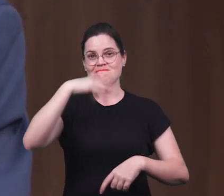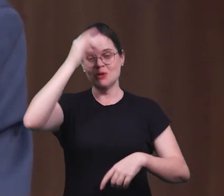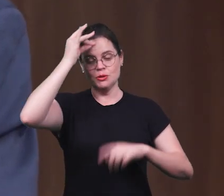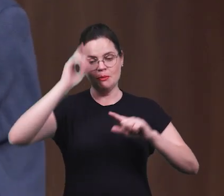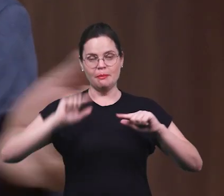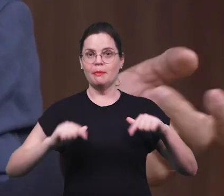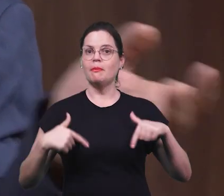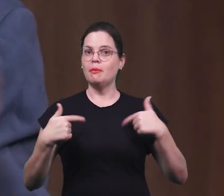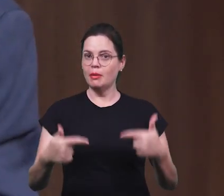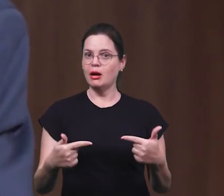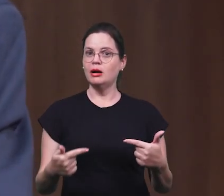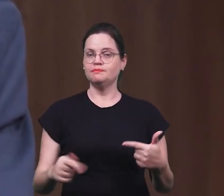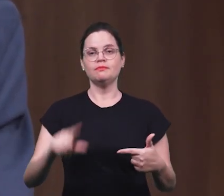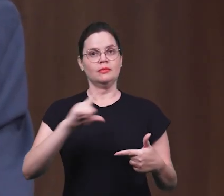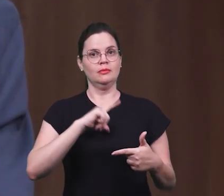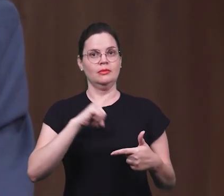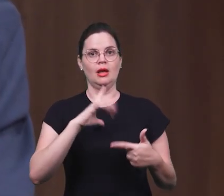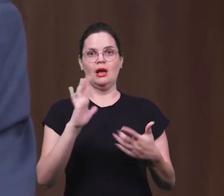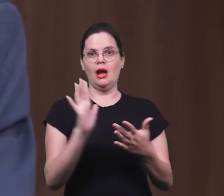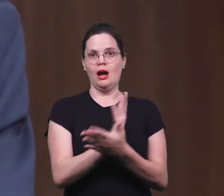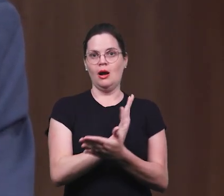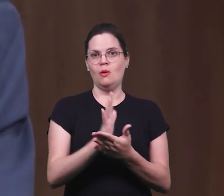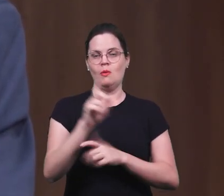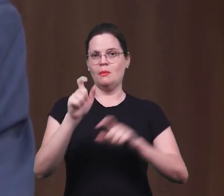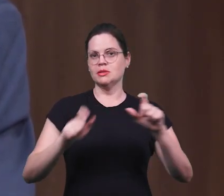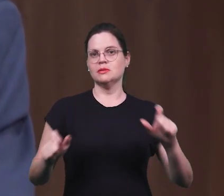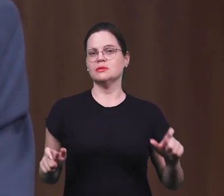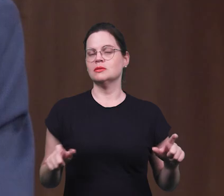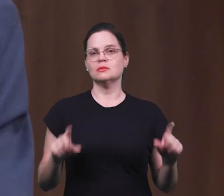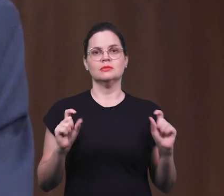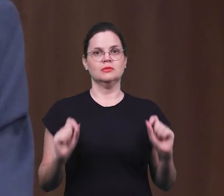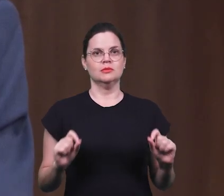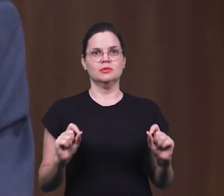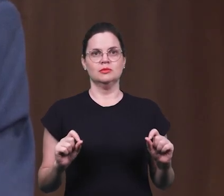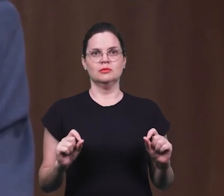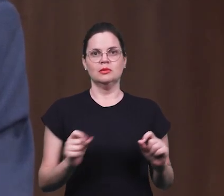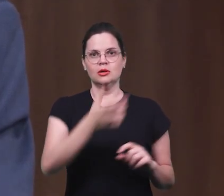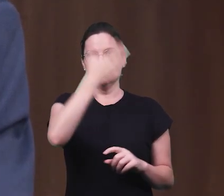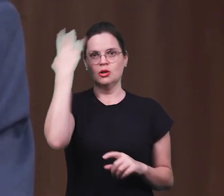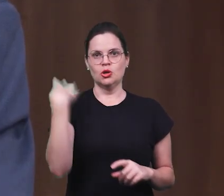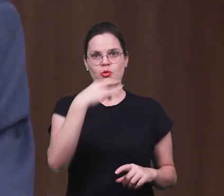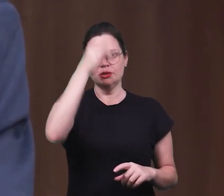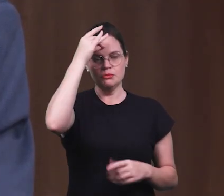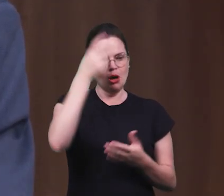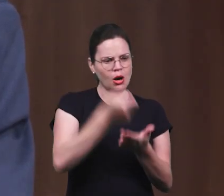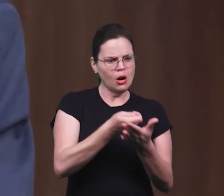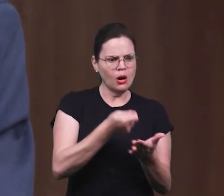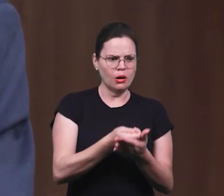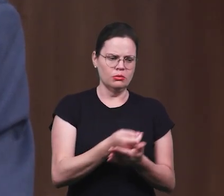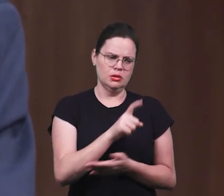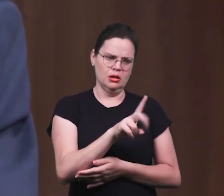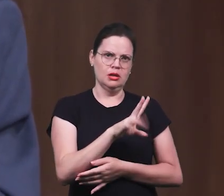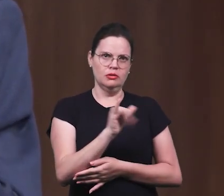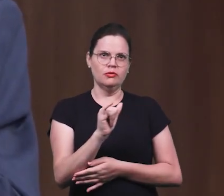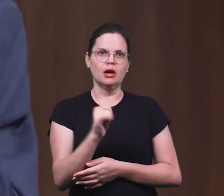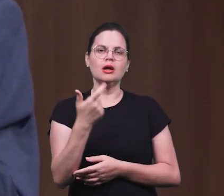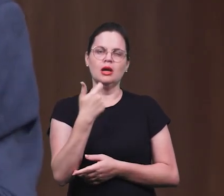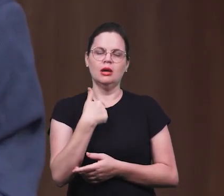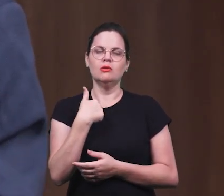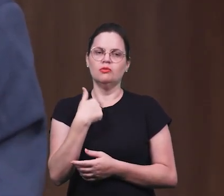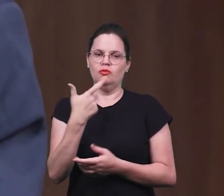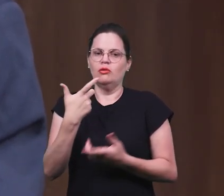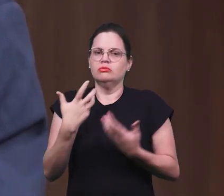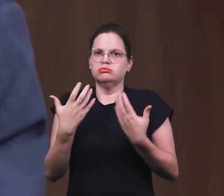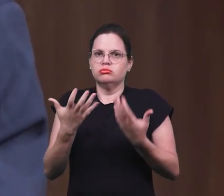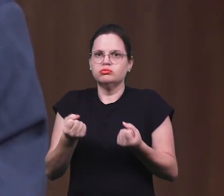sabe, Antônio Carlos, tem gente que, o Serlon e o Fábio, tem gente que o Espírito Santo está cobrando uma coisa dele, ele vai fazer. Não, eu estou fazendo isso porque o